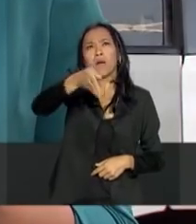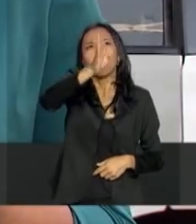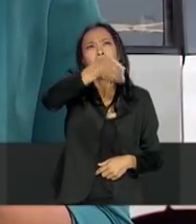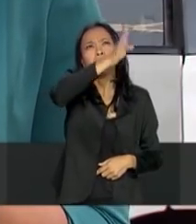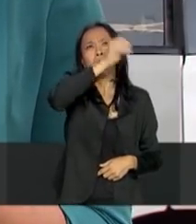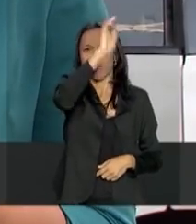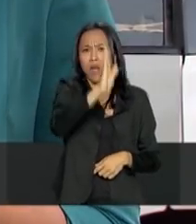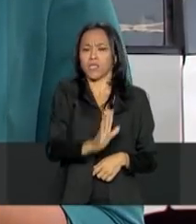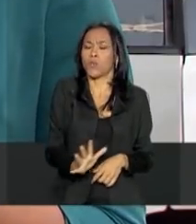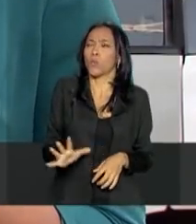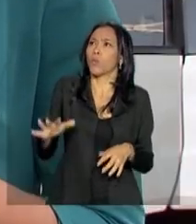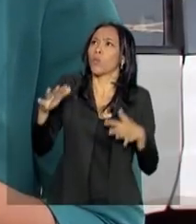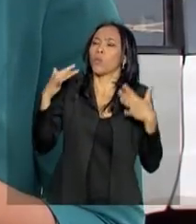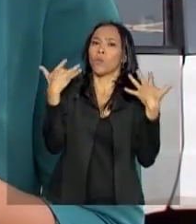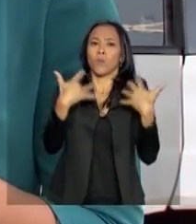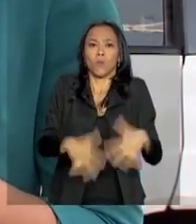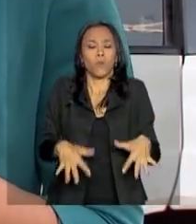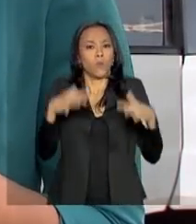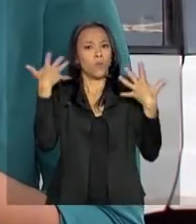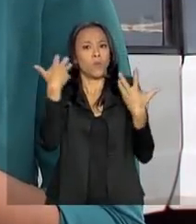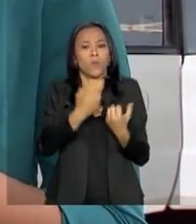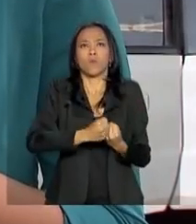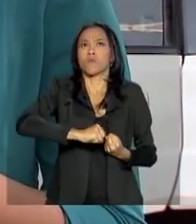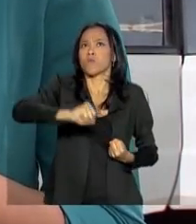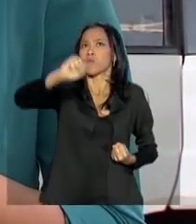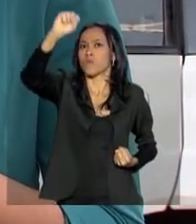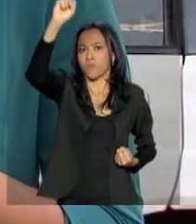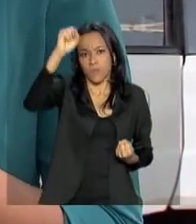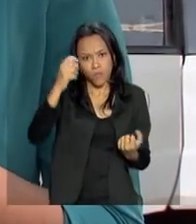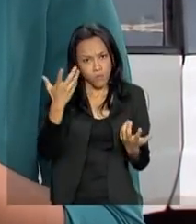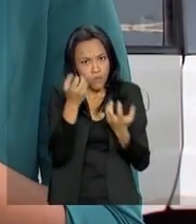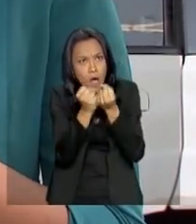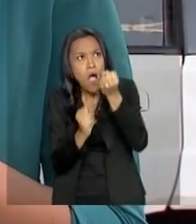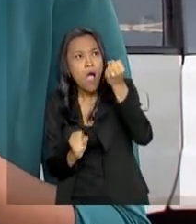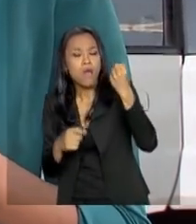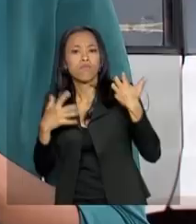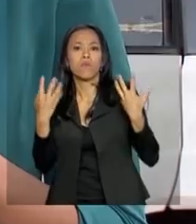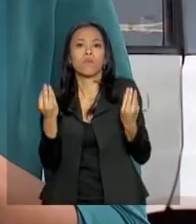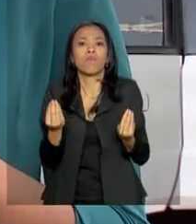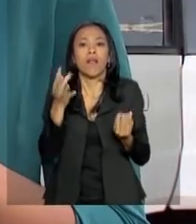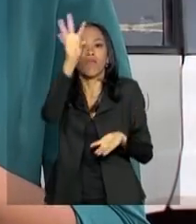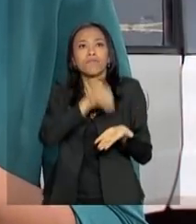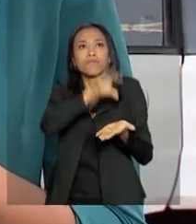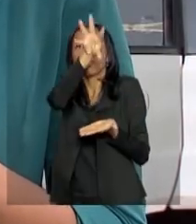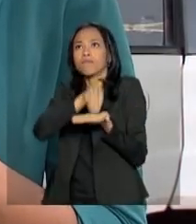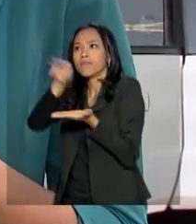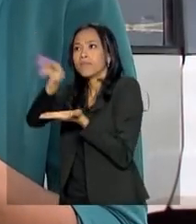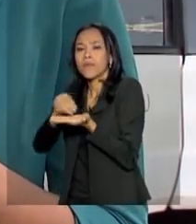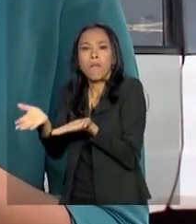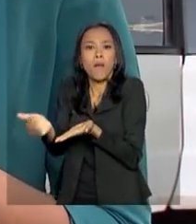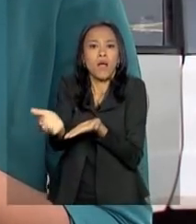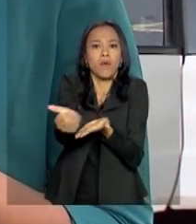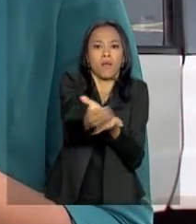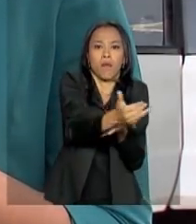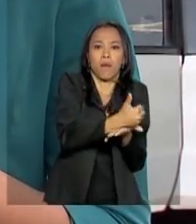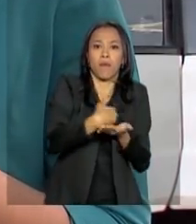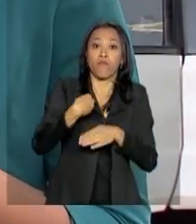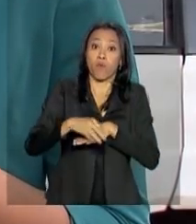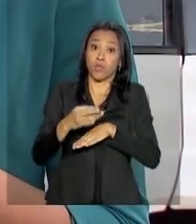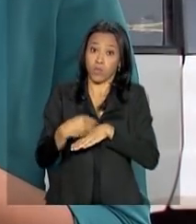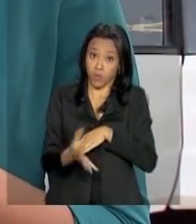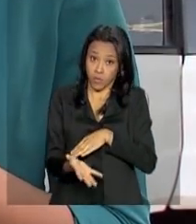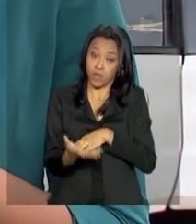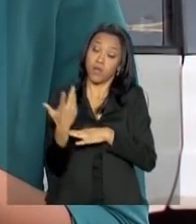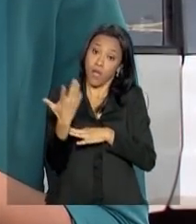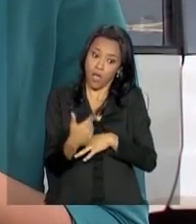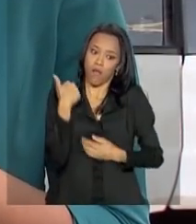que surgem ao percorrer um país de dimensões continentais para registrar e apurar informações dos domicílios